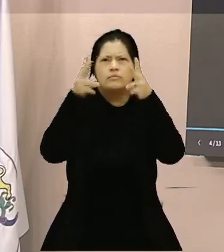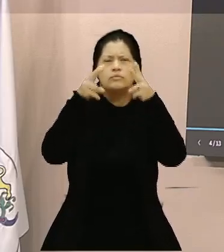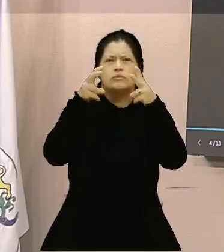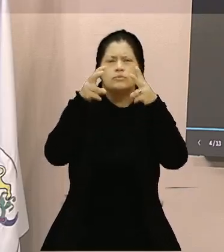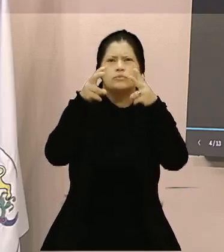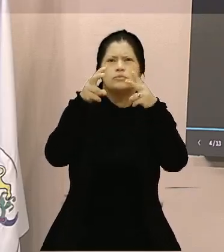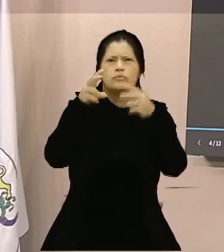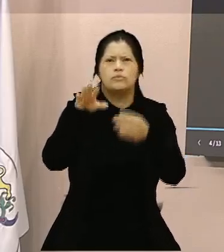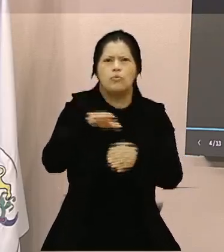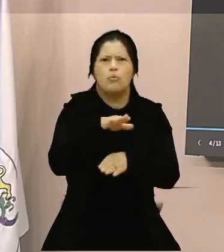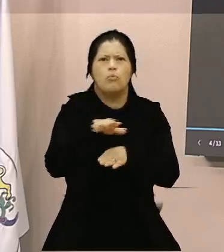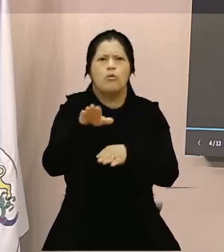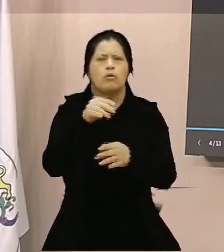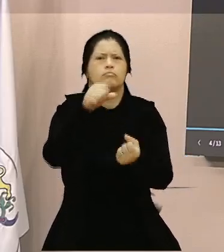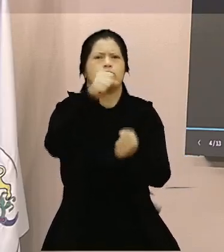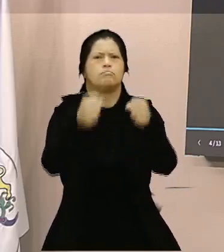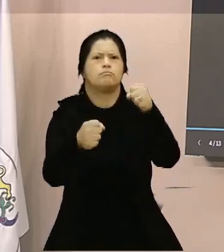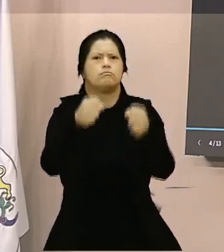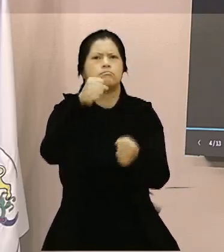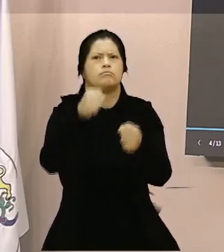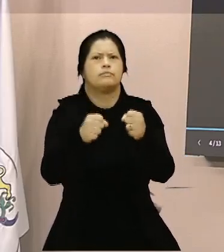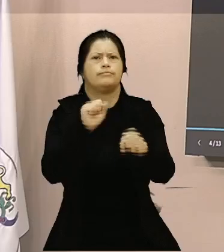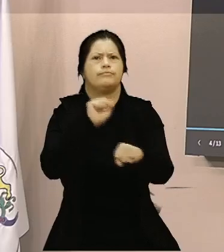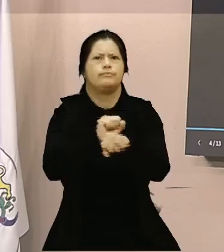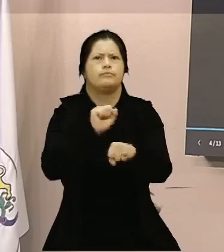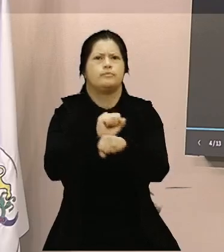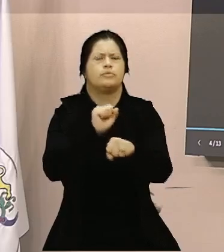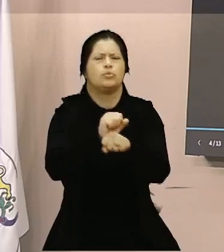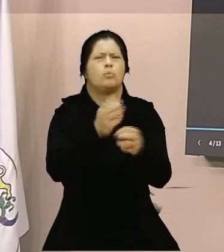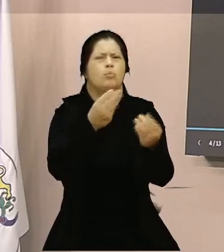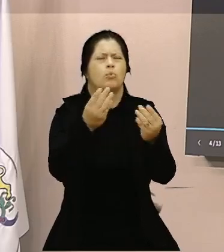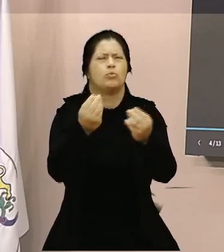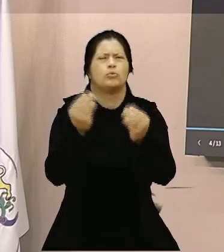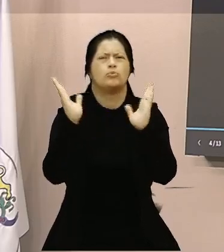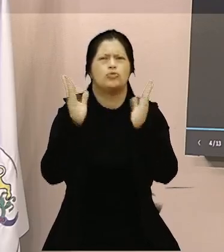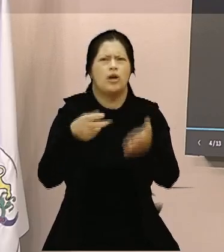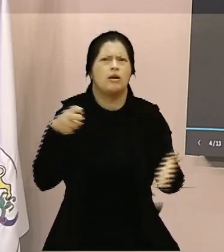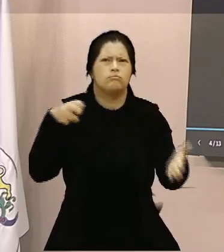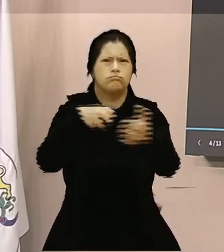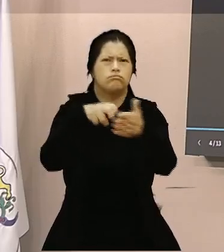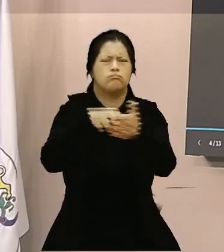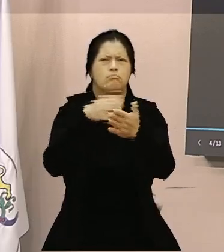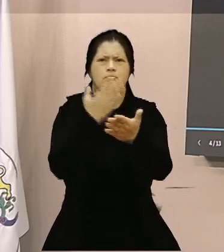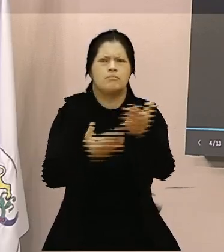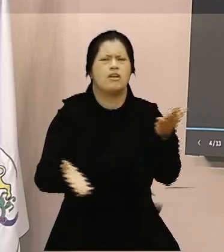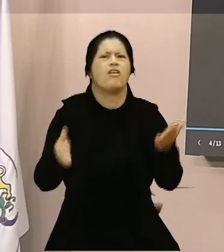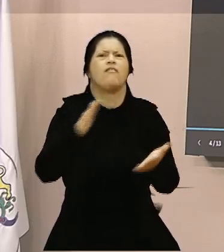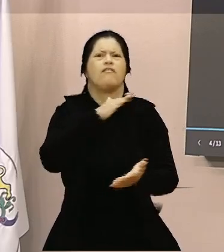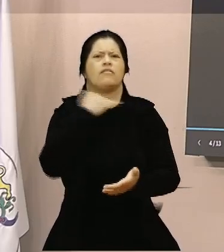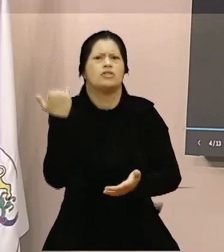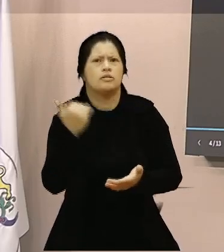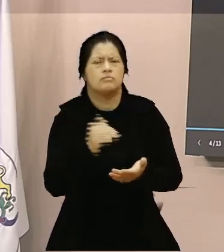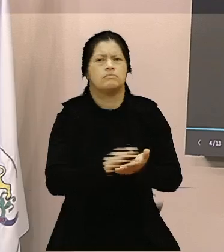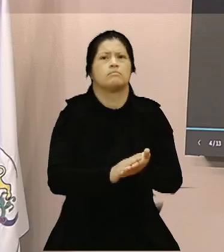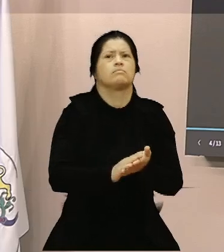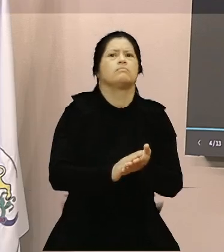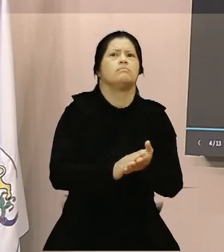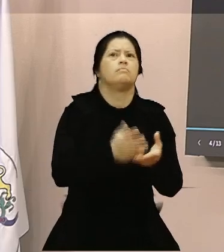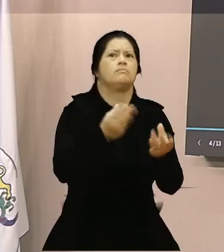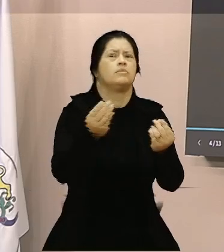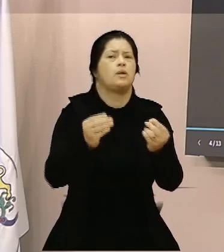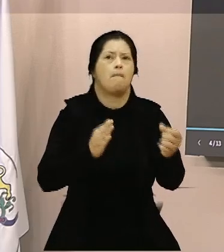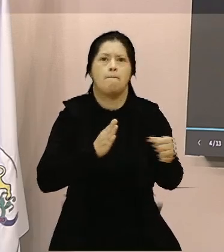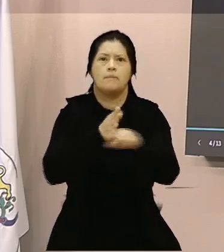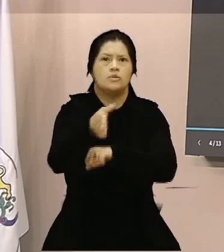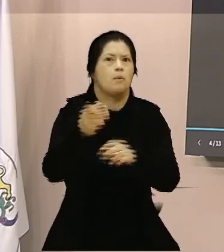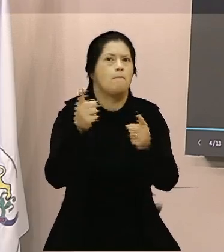enquanto ele vai esperar. Muitos acidentes já aconteceu com perda de vidas, com morte. Olha ali, ó. Passou, mas